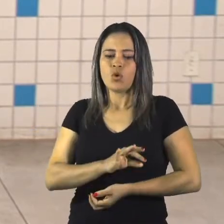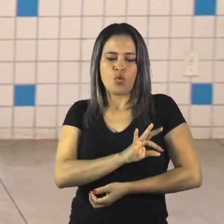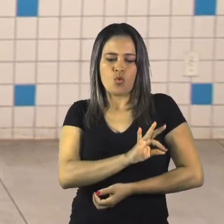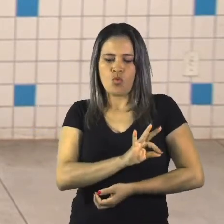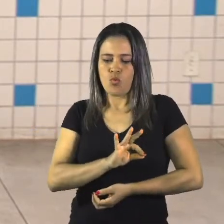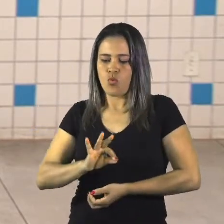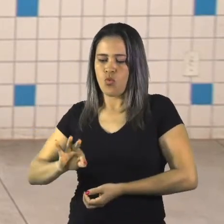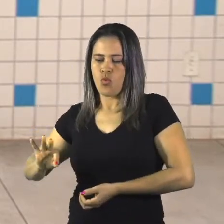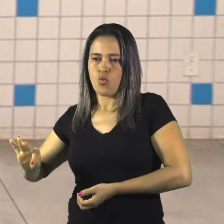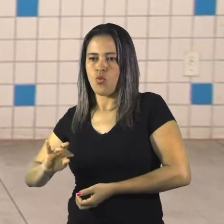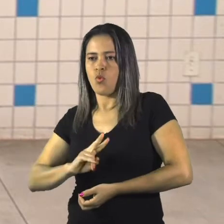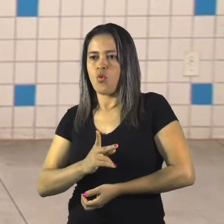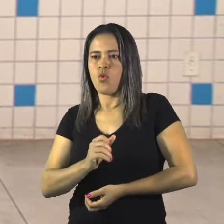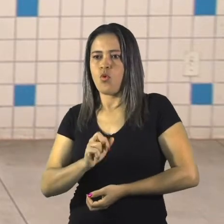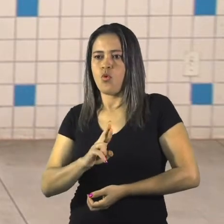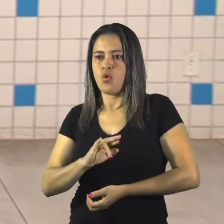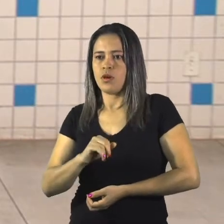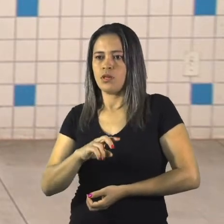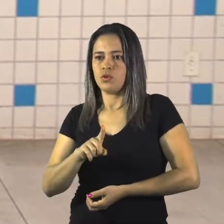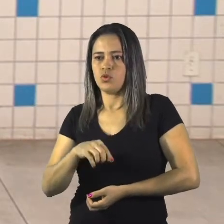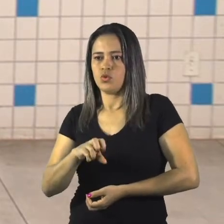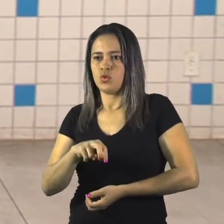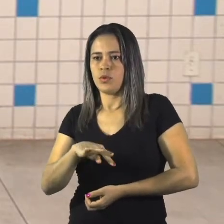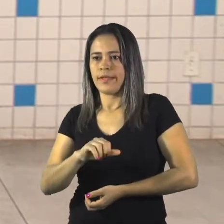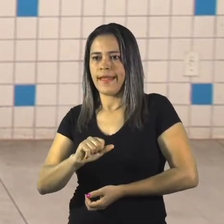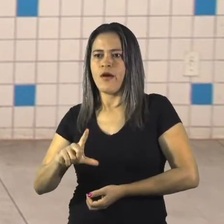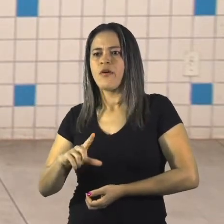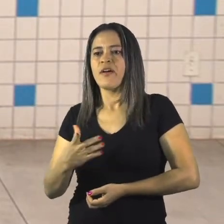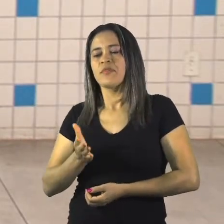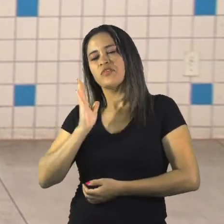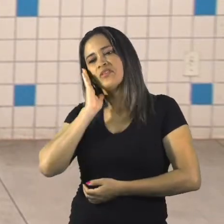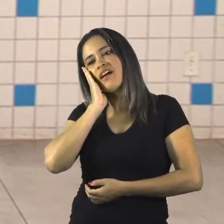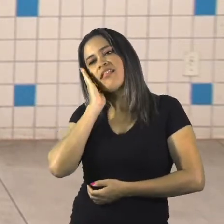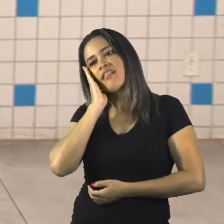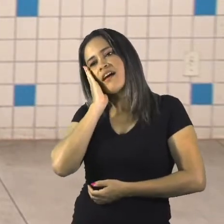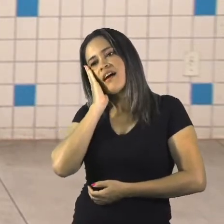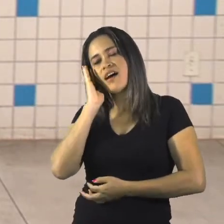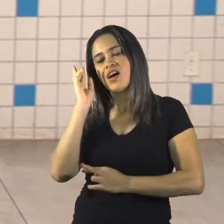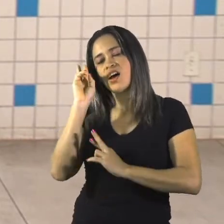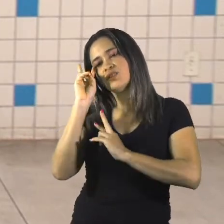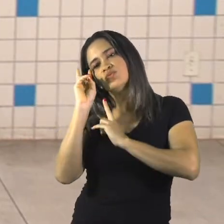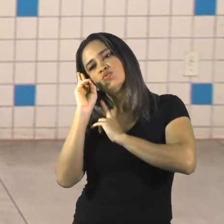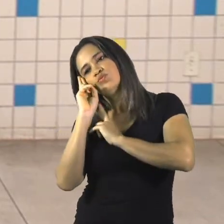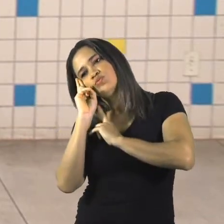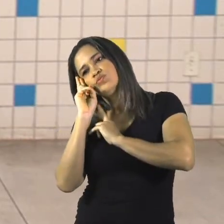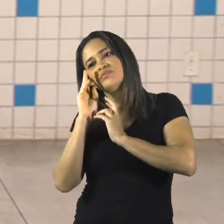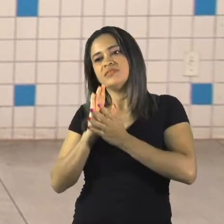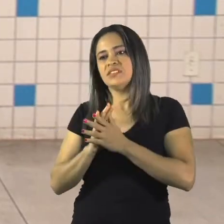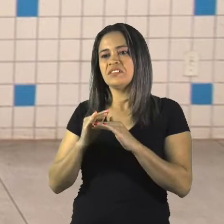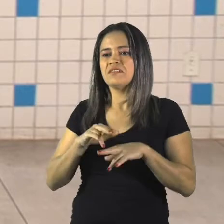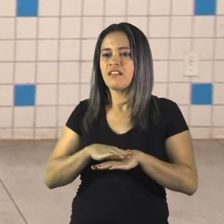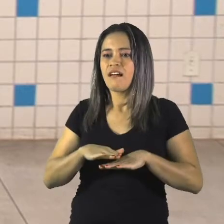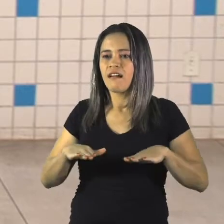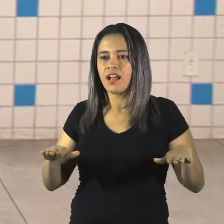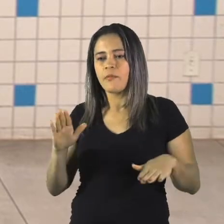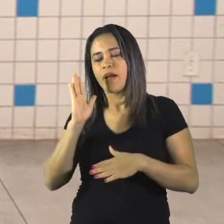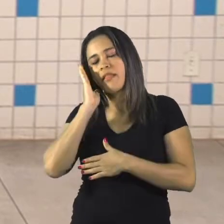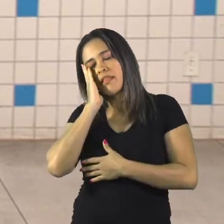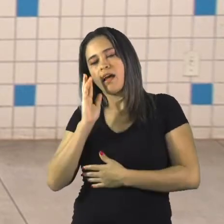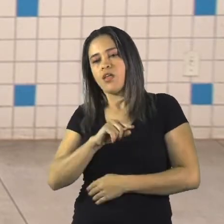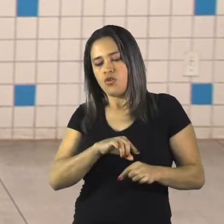horizontal, pode ser quando eu esteja deitado, dormindo, né? Quando a gente está dormindo lá na nossa cama, a gente está no sentido